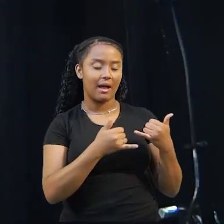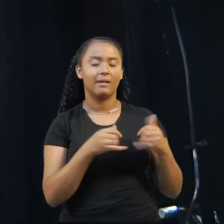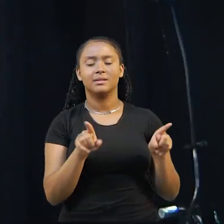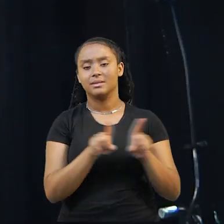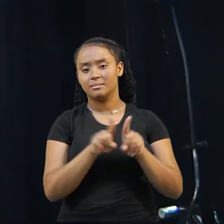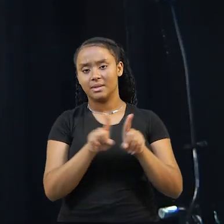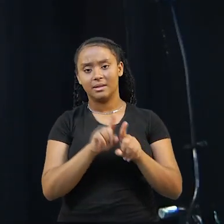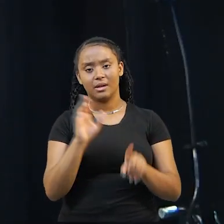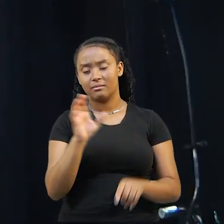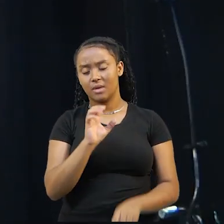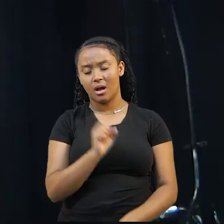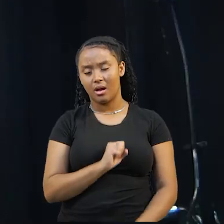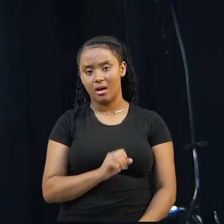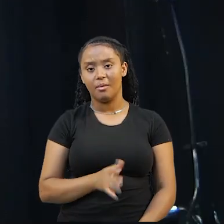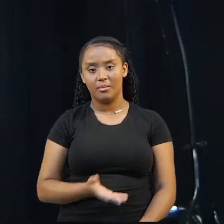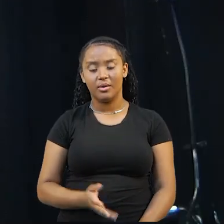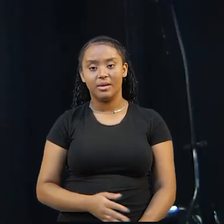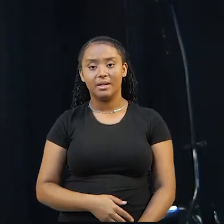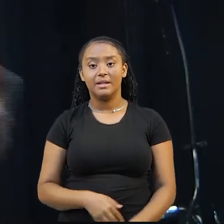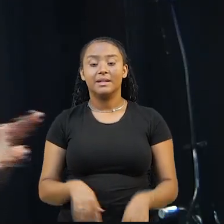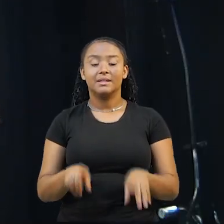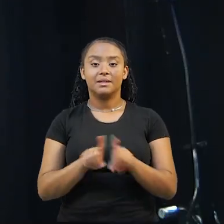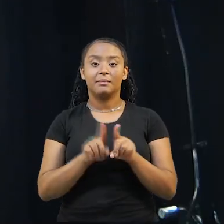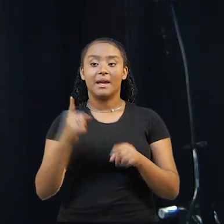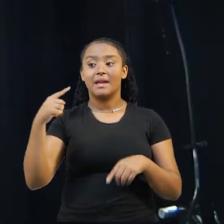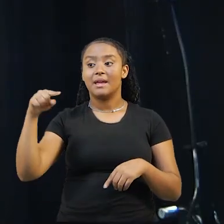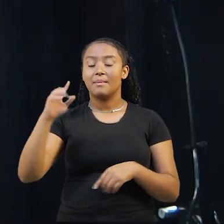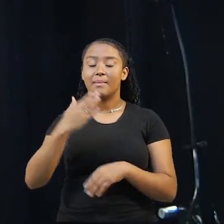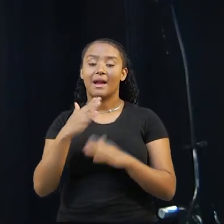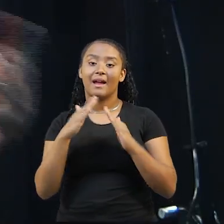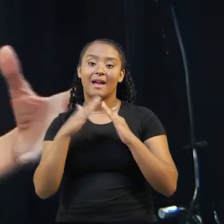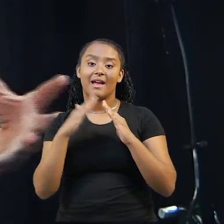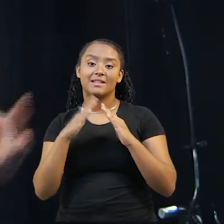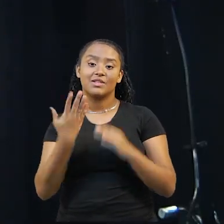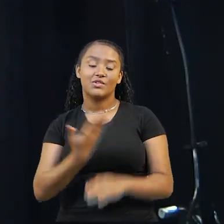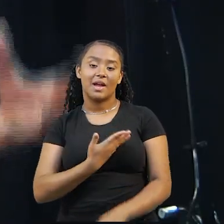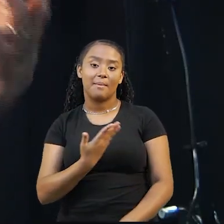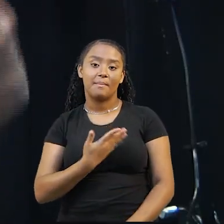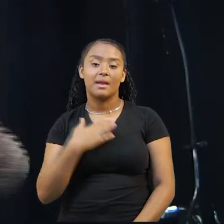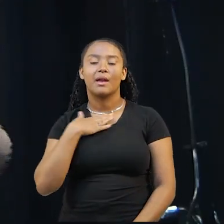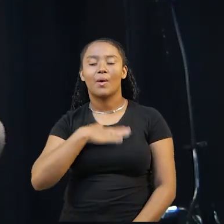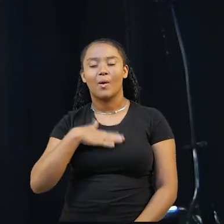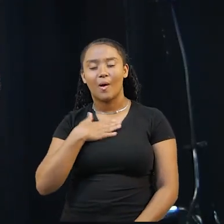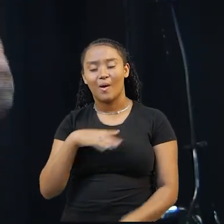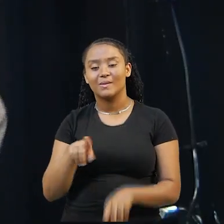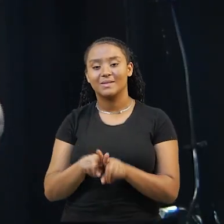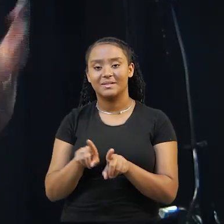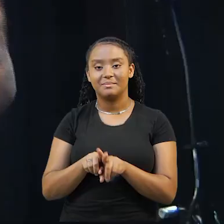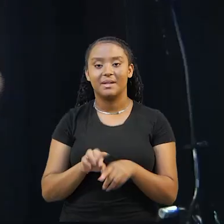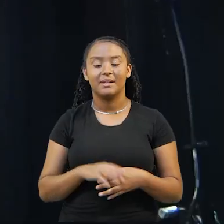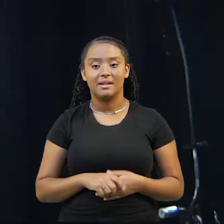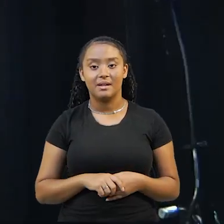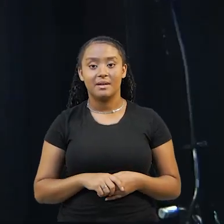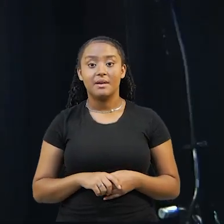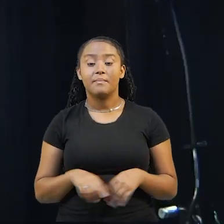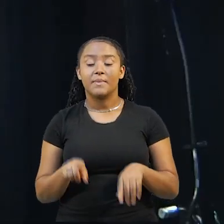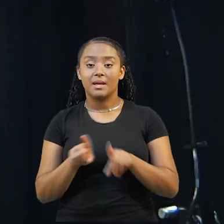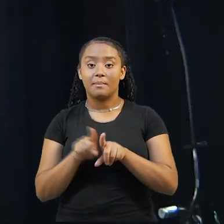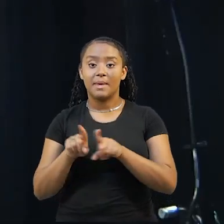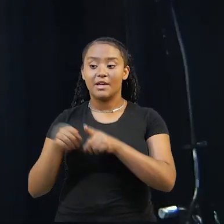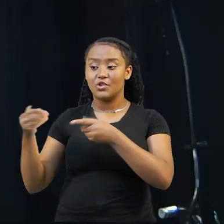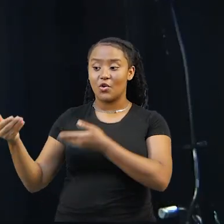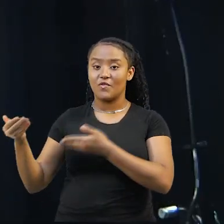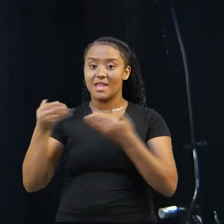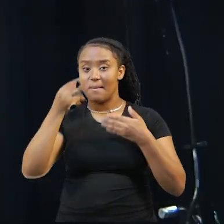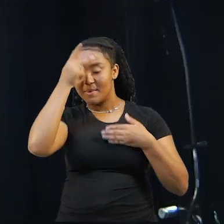faz. Eu acho que é um pouco isso. Ir para casa de amigos, eu gosto muito, né, de receber gente em casa. Agora com criança é mais fácil a